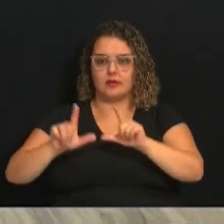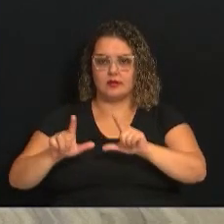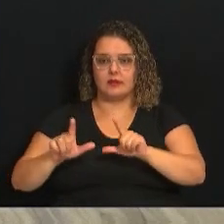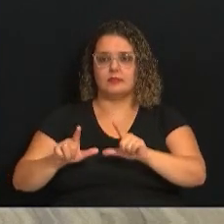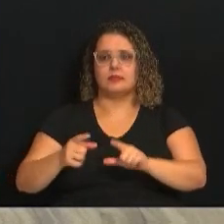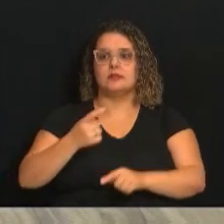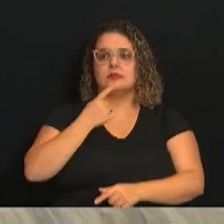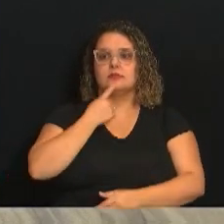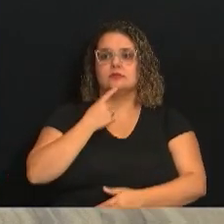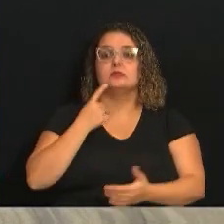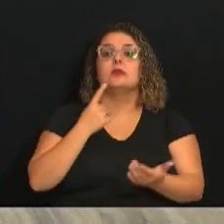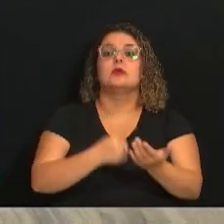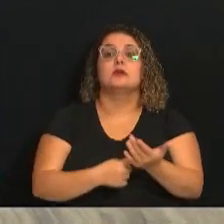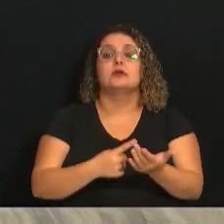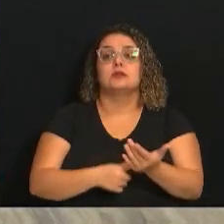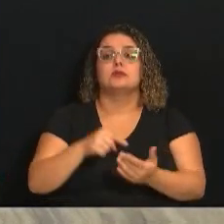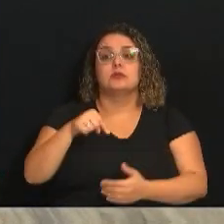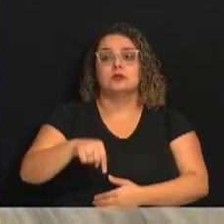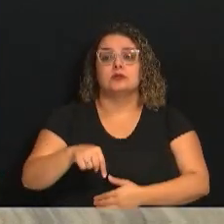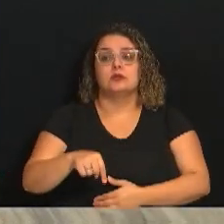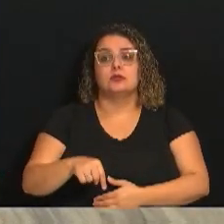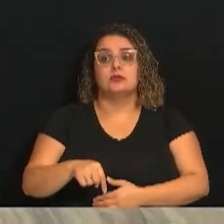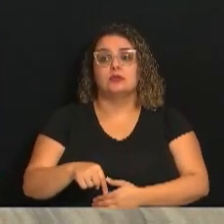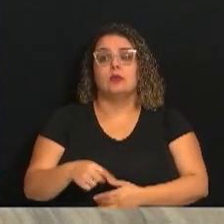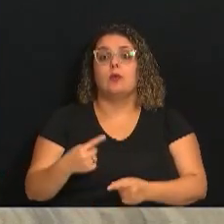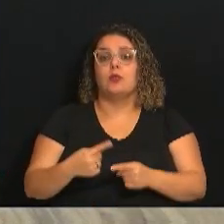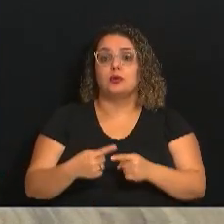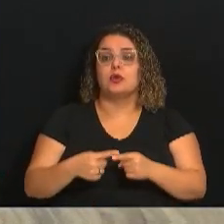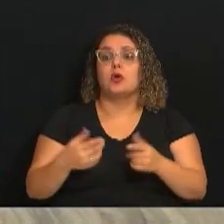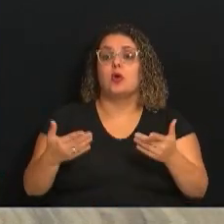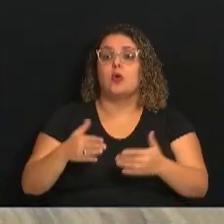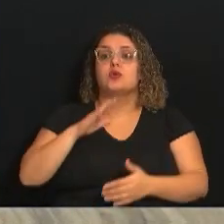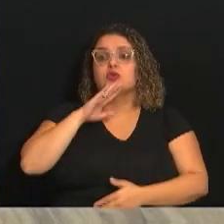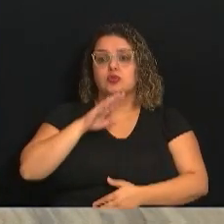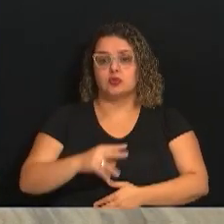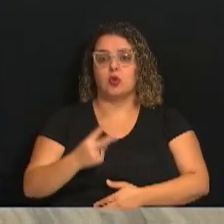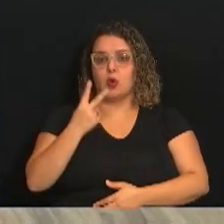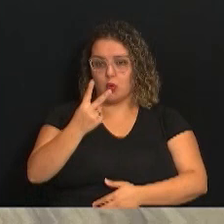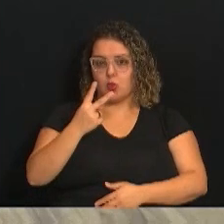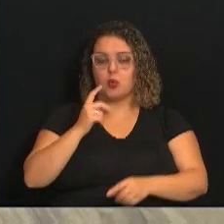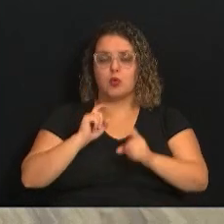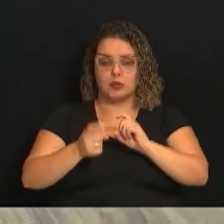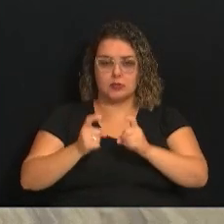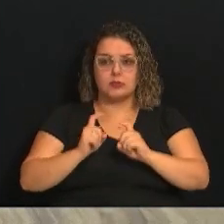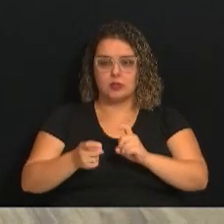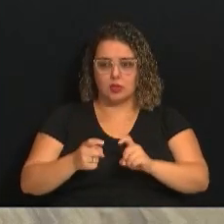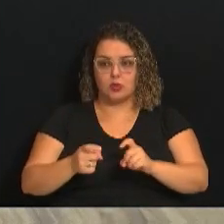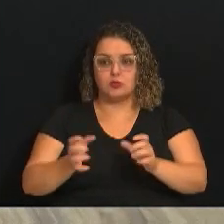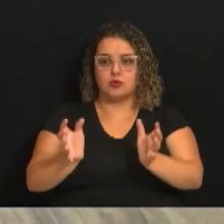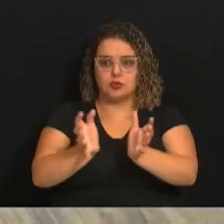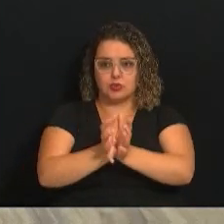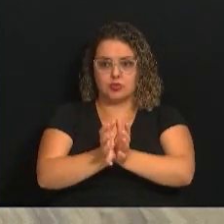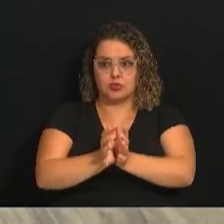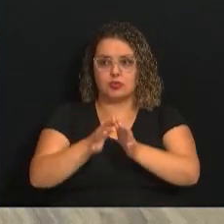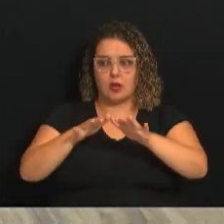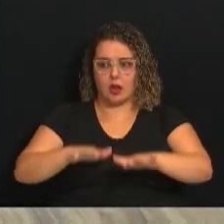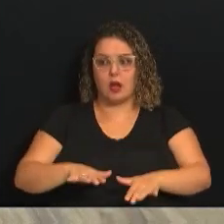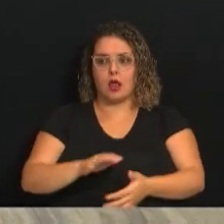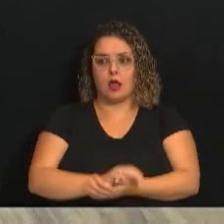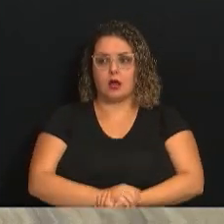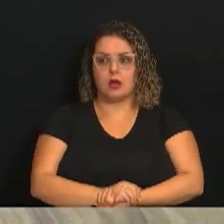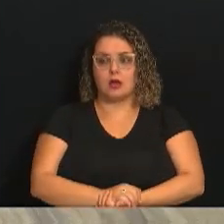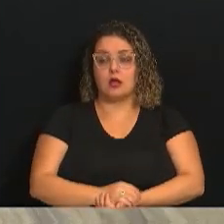da agenda aqui da Câmara de Campinas, até porque hoje à tarde nós temos 2 reuniões de comissões permanentes, hein?